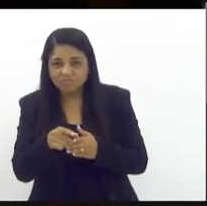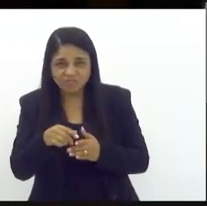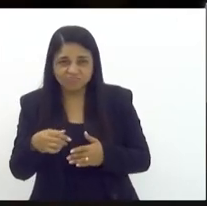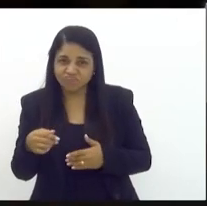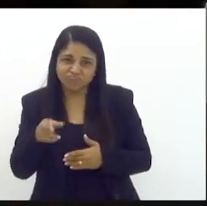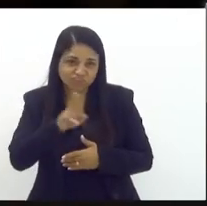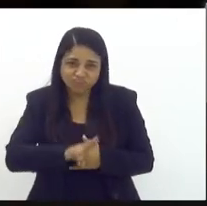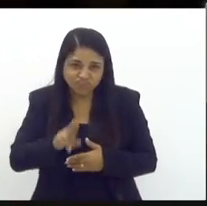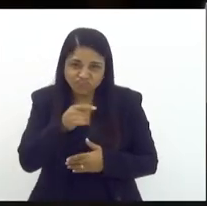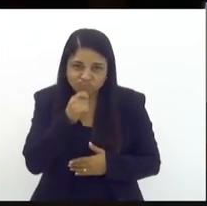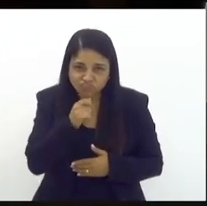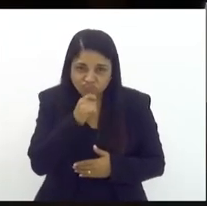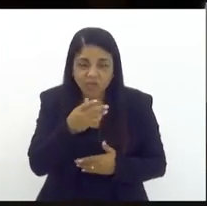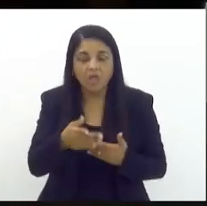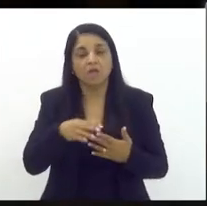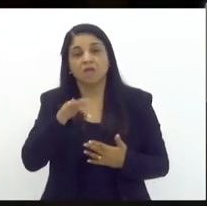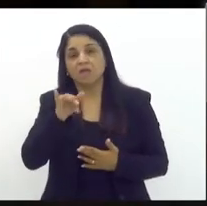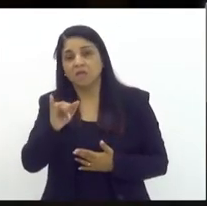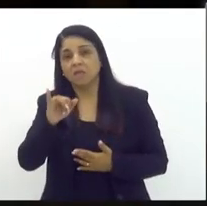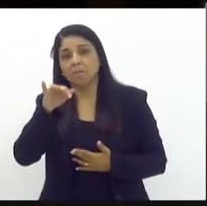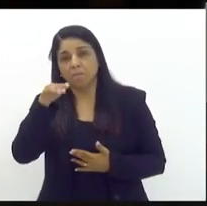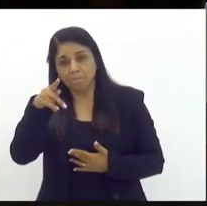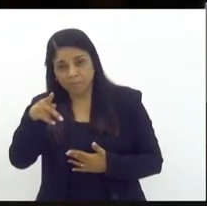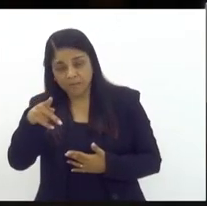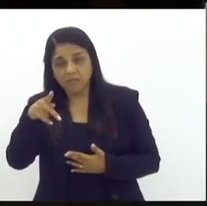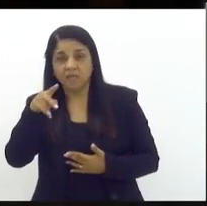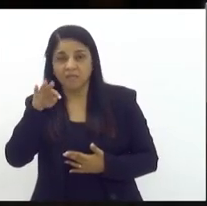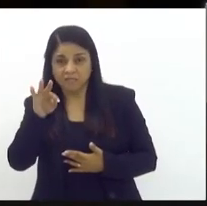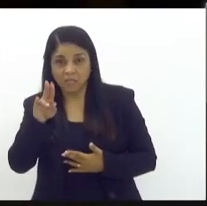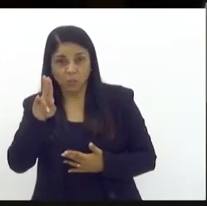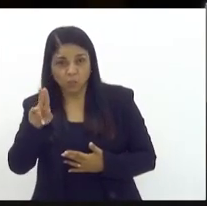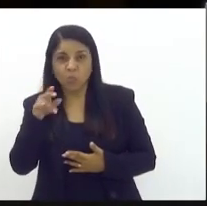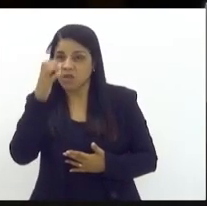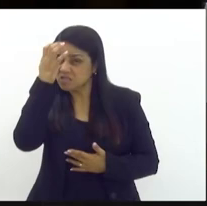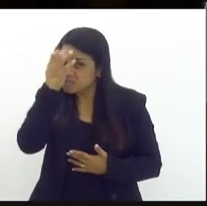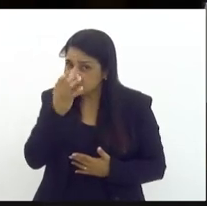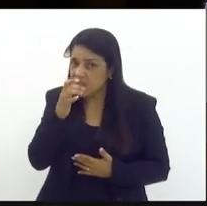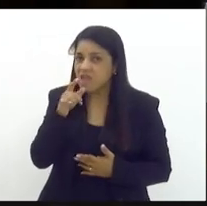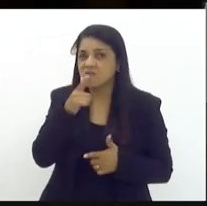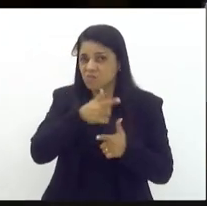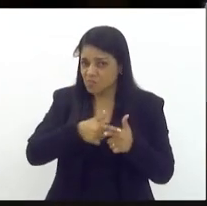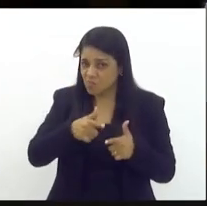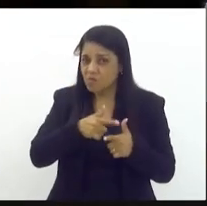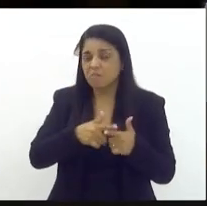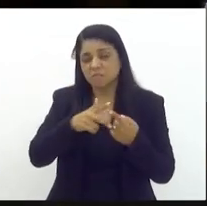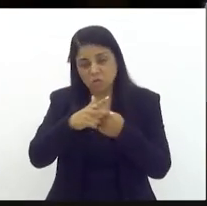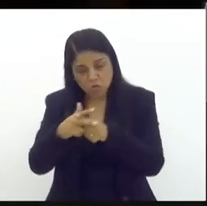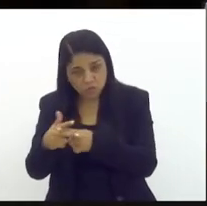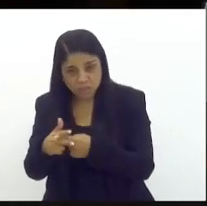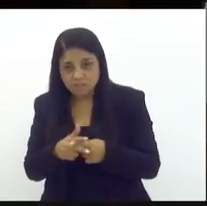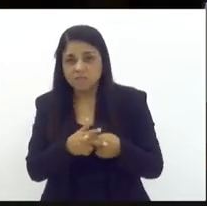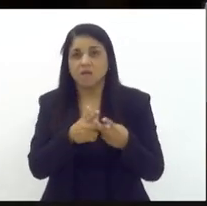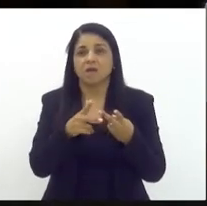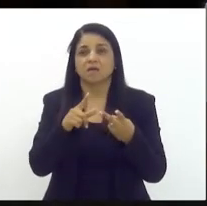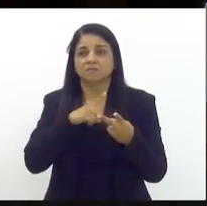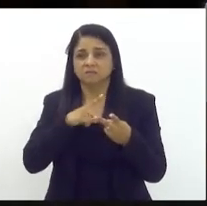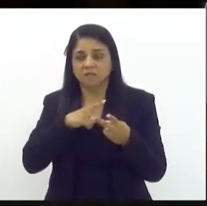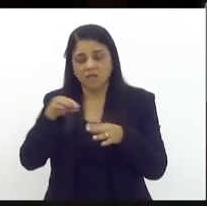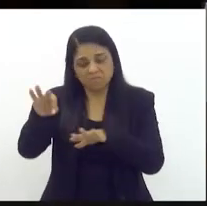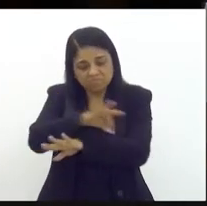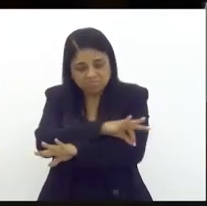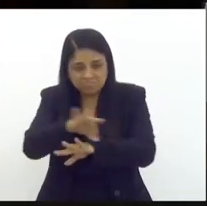o ITR para melhorar o IPTU tem um problema sério que são justamente muitas isenções plantas